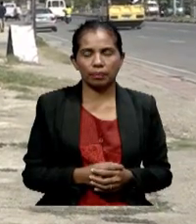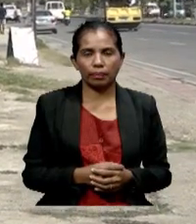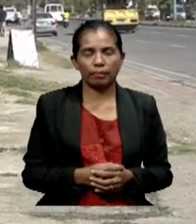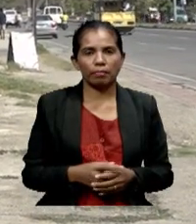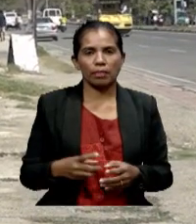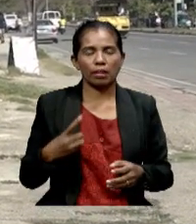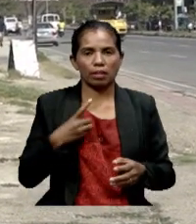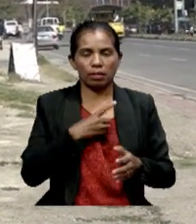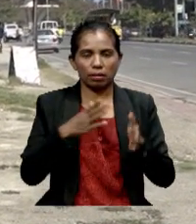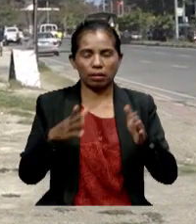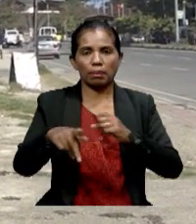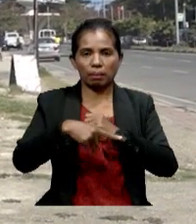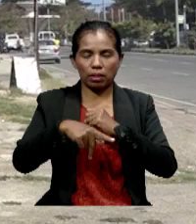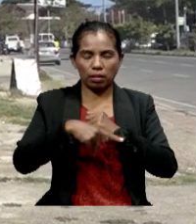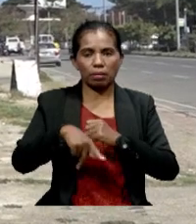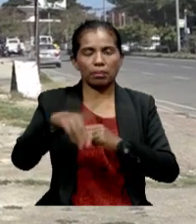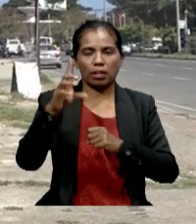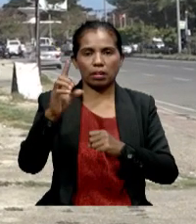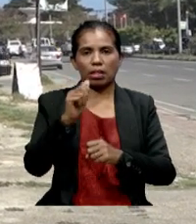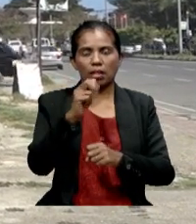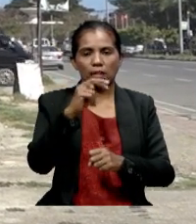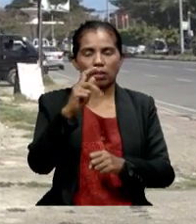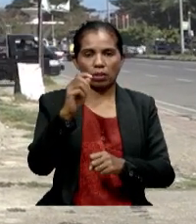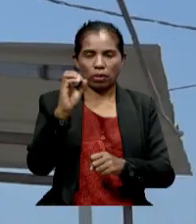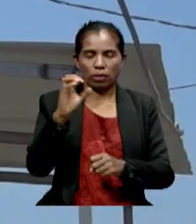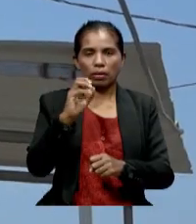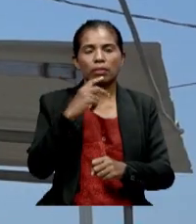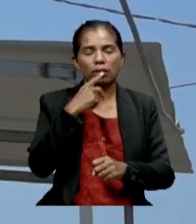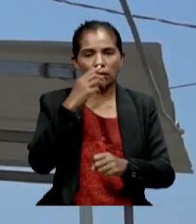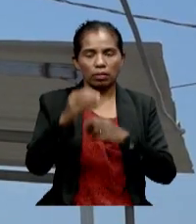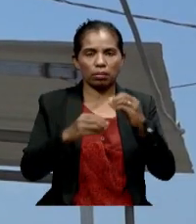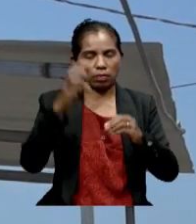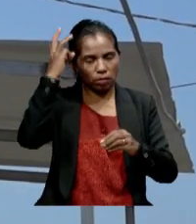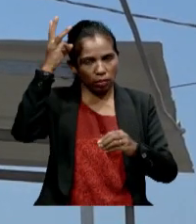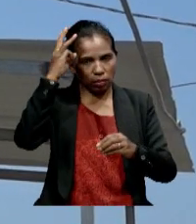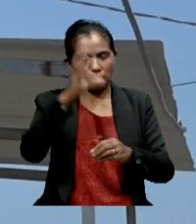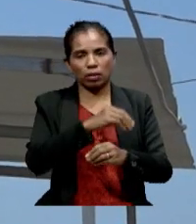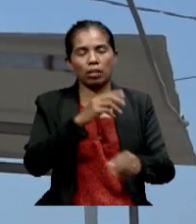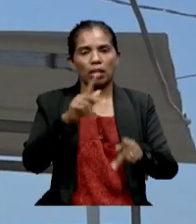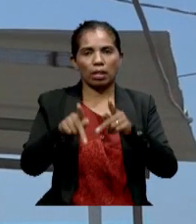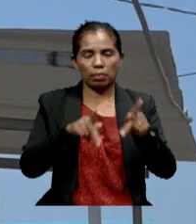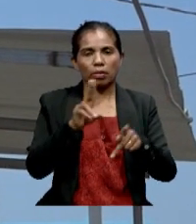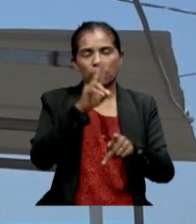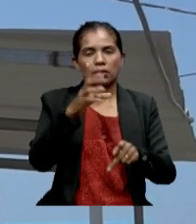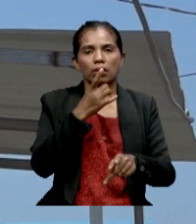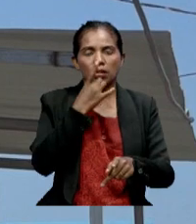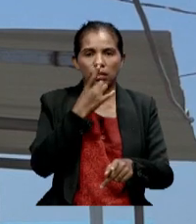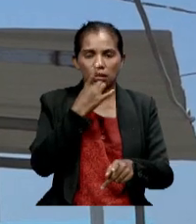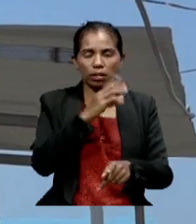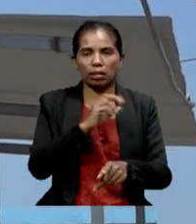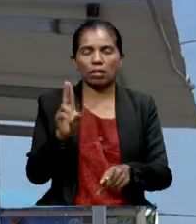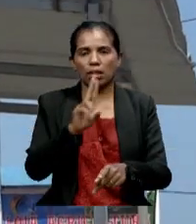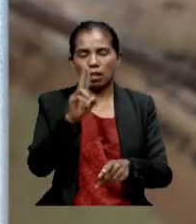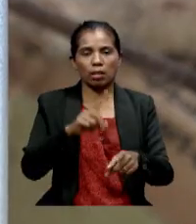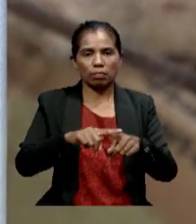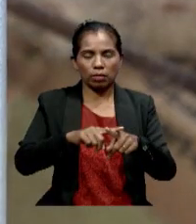Deputado Bancada PD Antônio da Conceição Caloan atou declaração, né? Relaciona a preocupação consumidor siranian, liga o custo tarifa